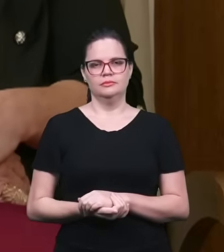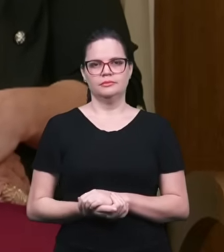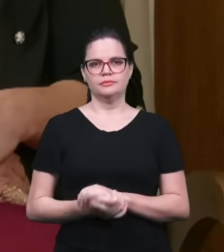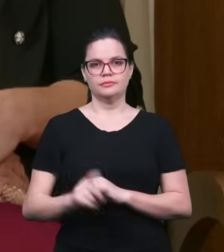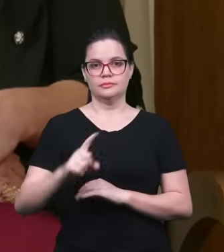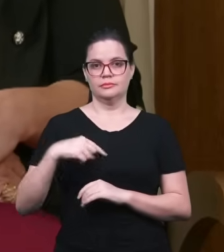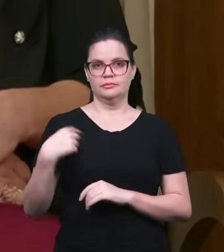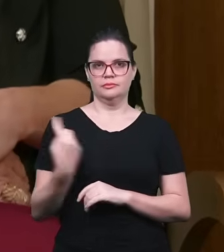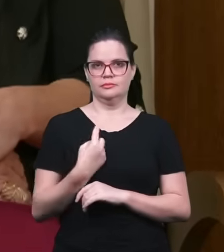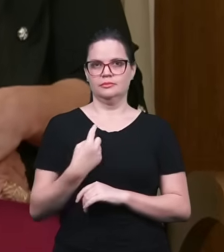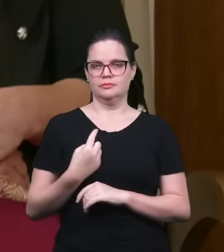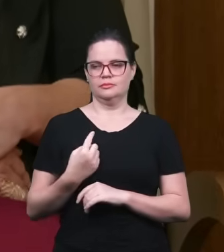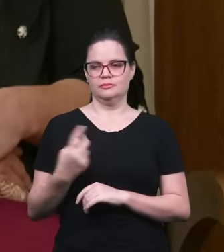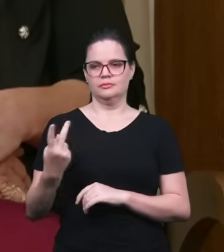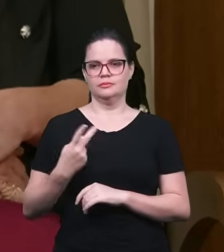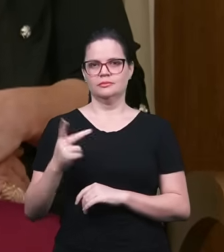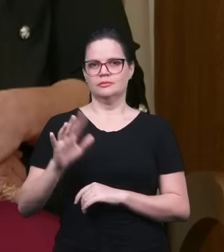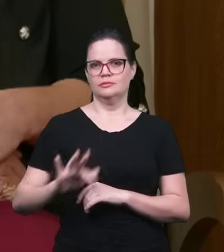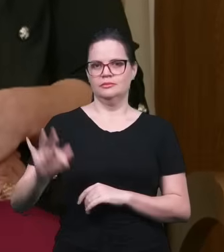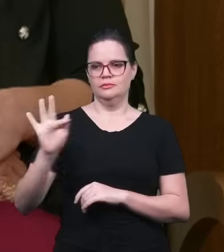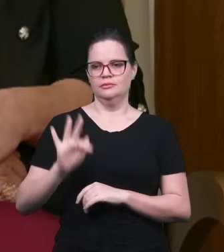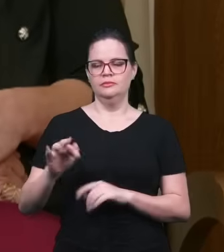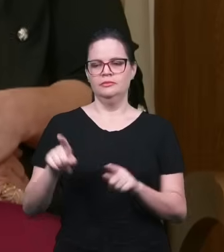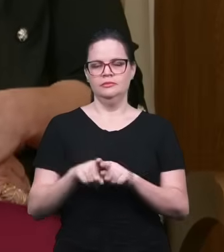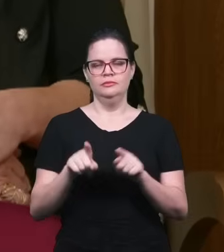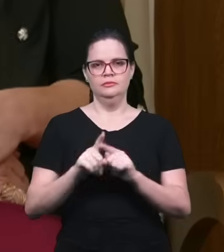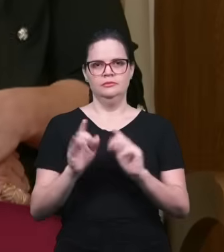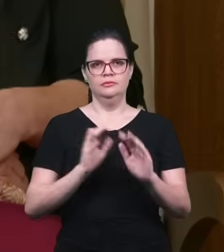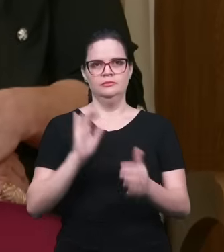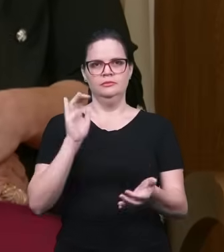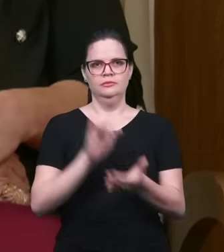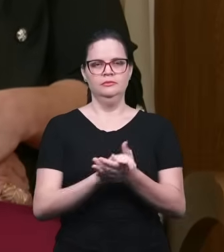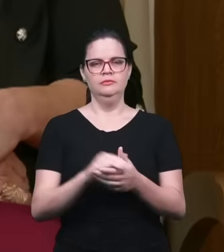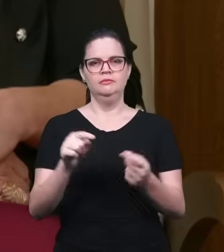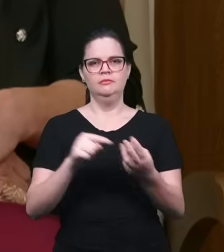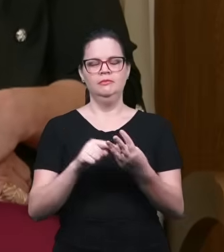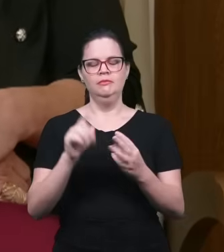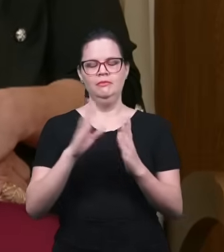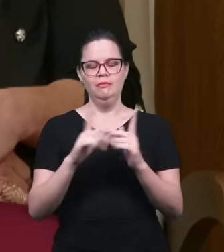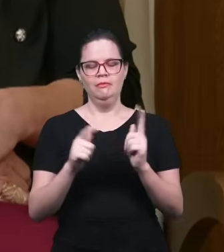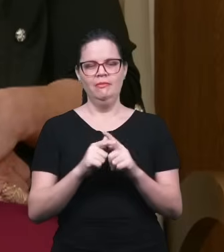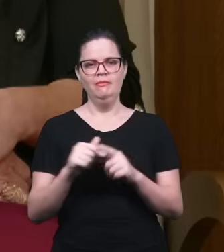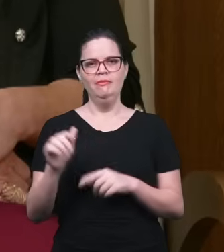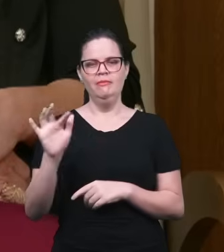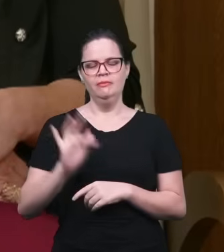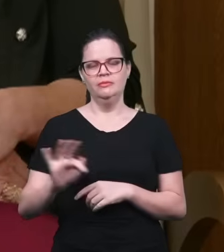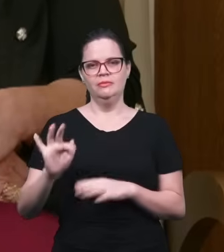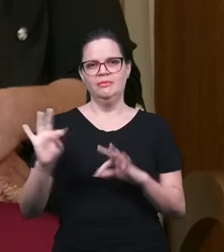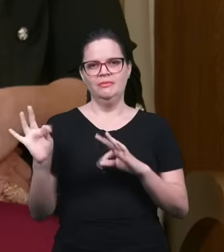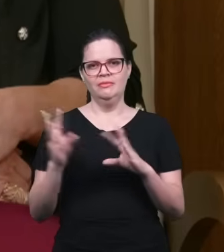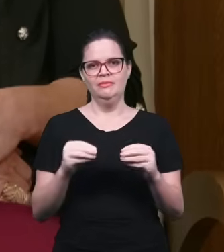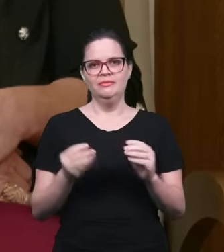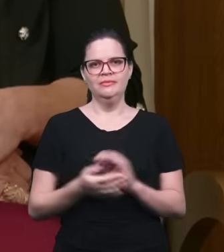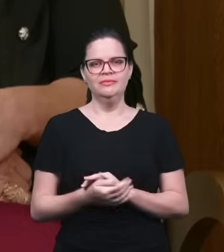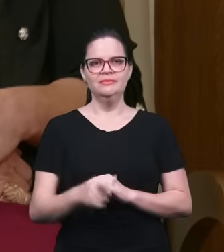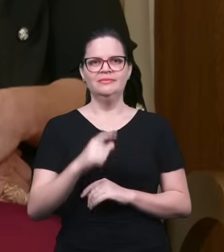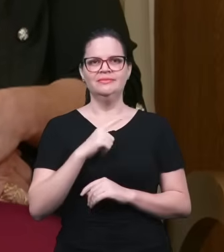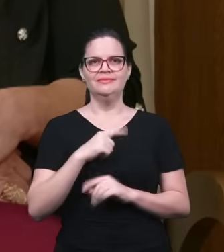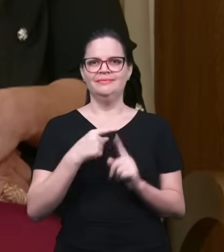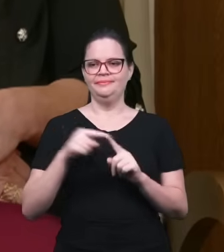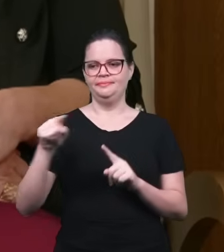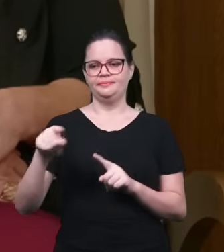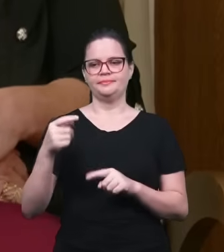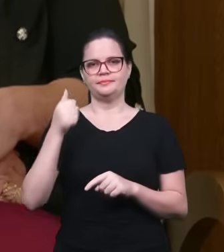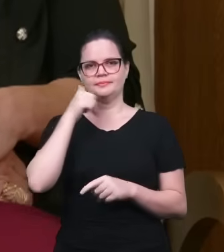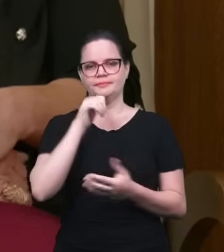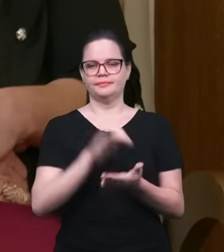faculdade, quando casamos também, né? Então tinha casamento, tinha faculdade, tinha igreja, mas Gisele sempre foi fiel